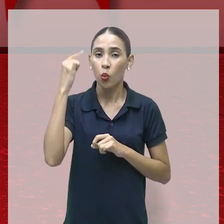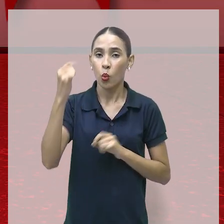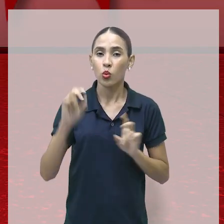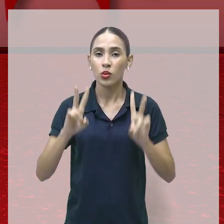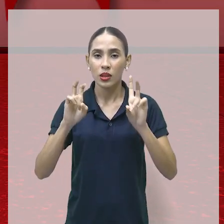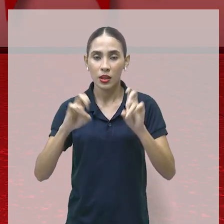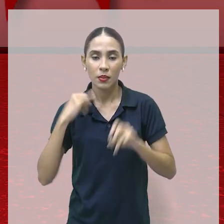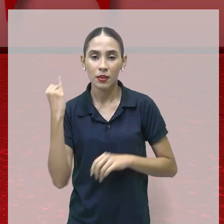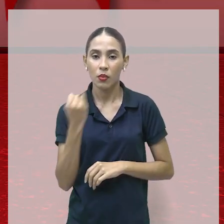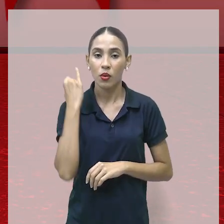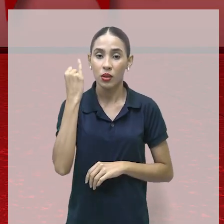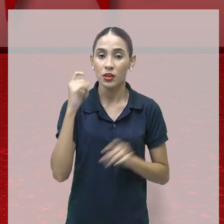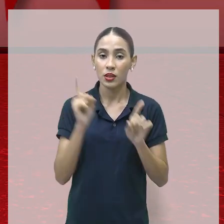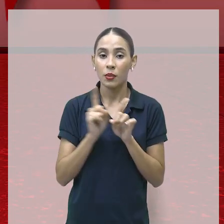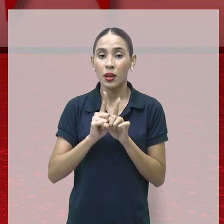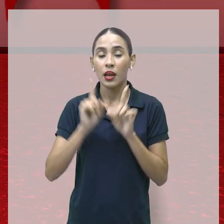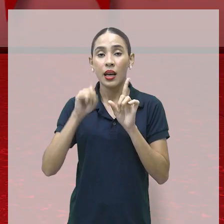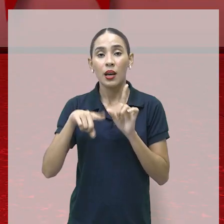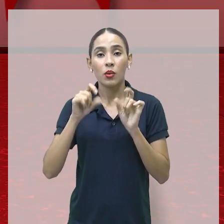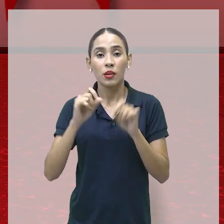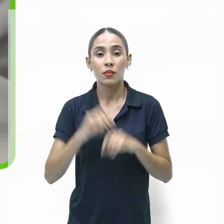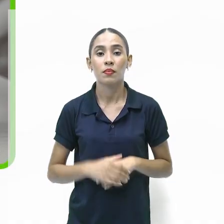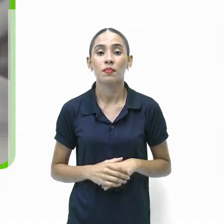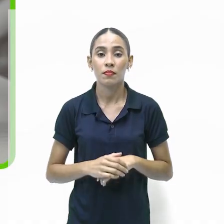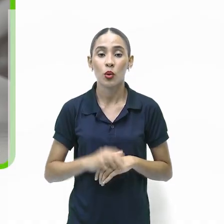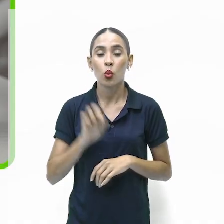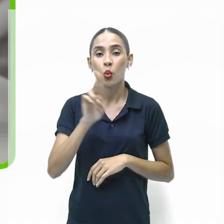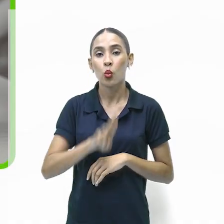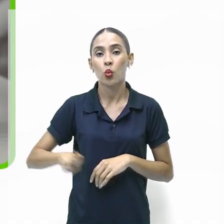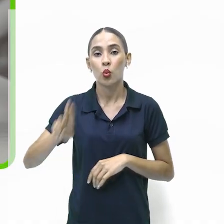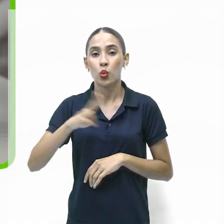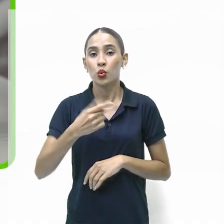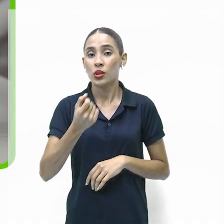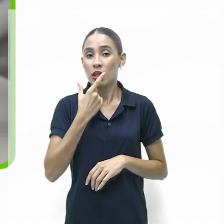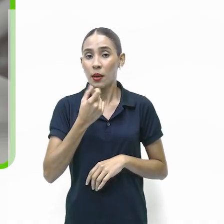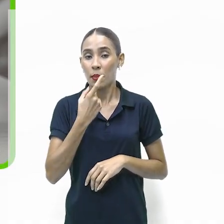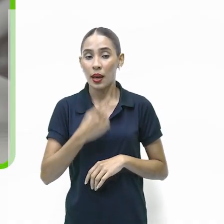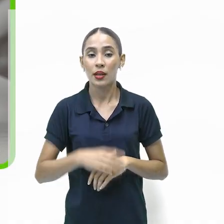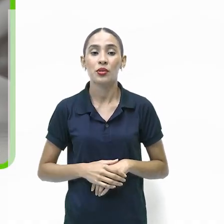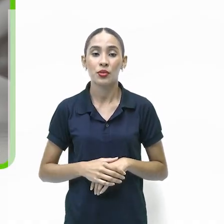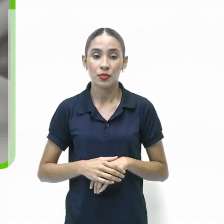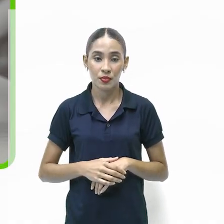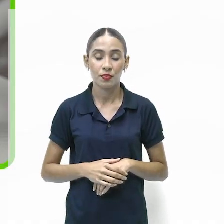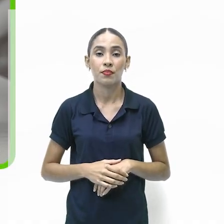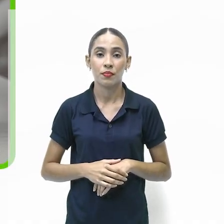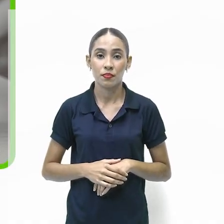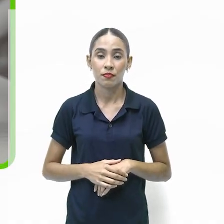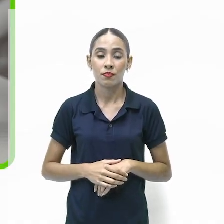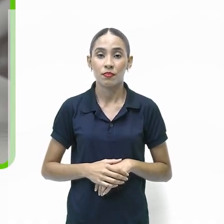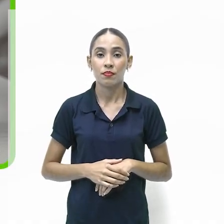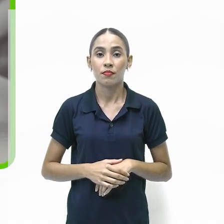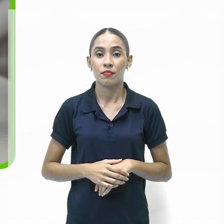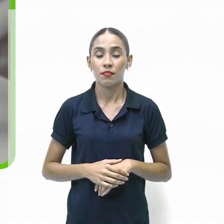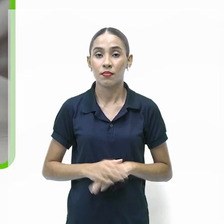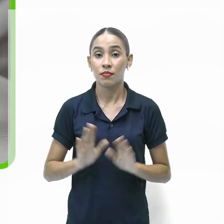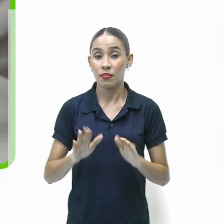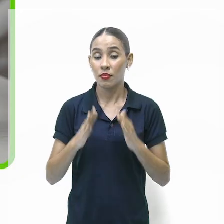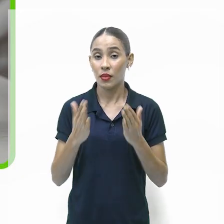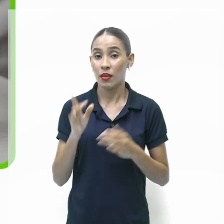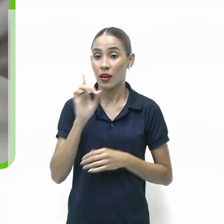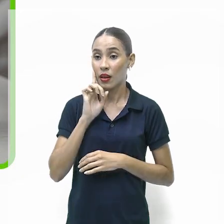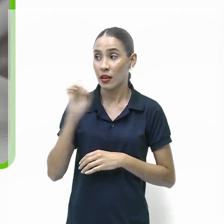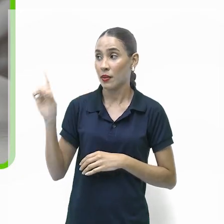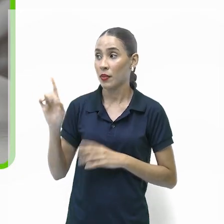bem importante, que é o caso da automedicação e o uso excessivo de medicamentos, né?